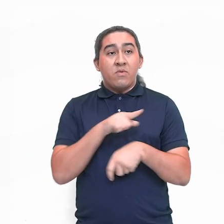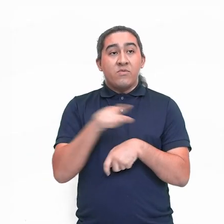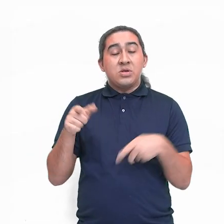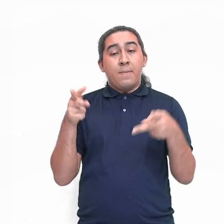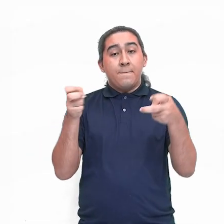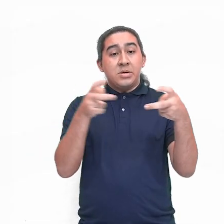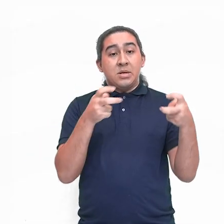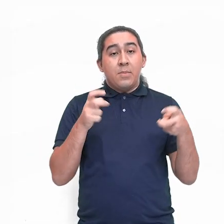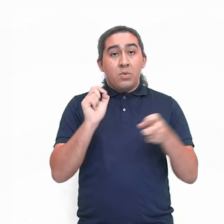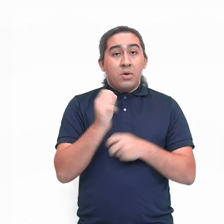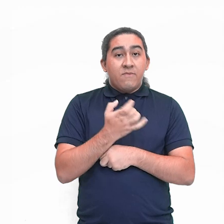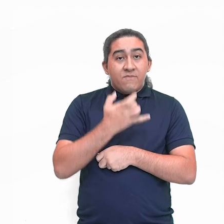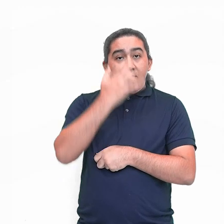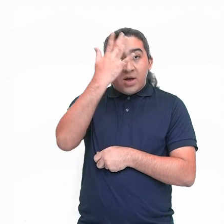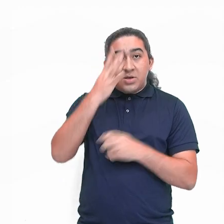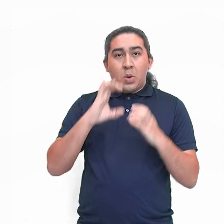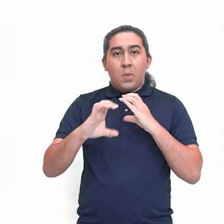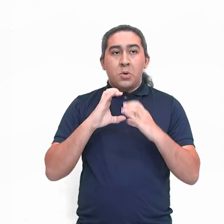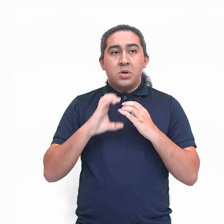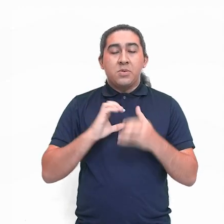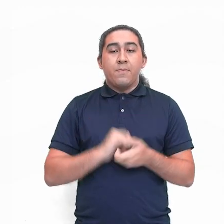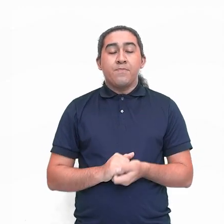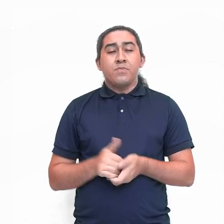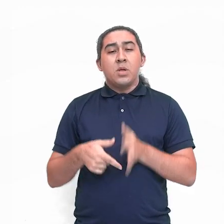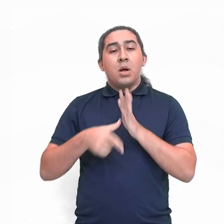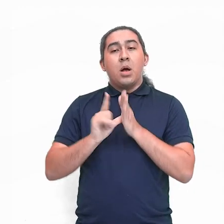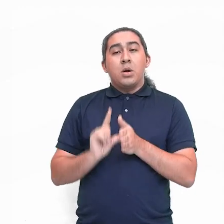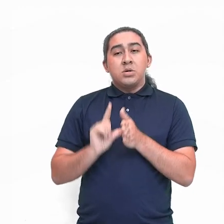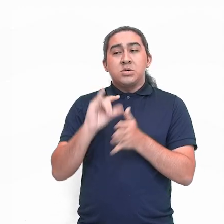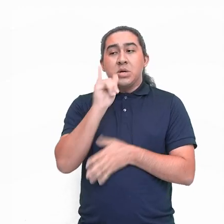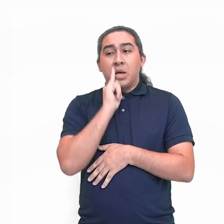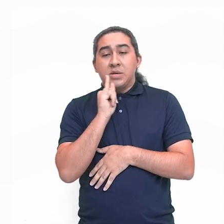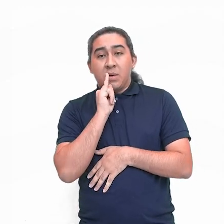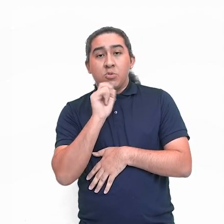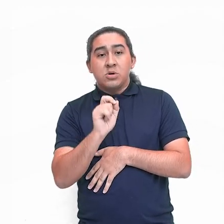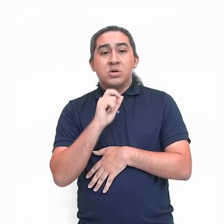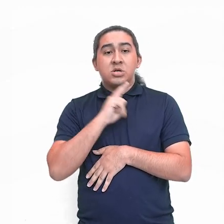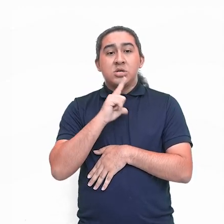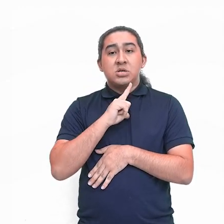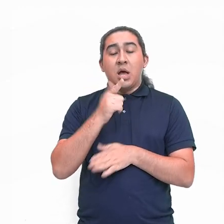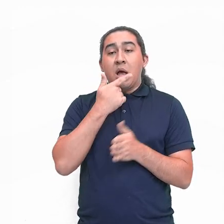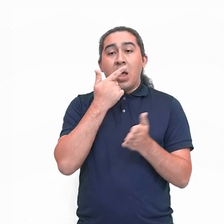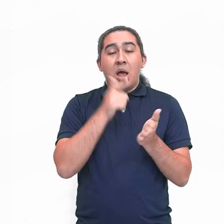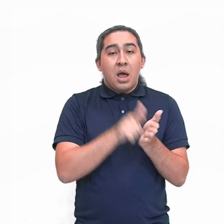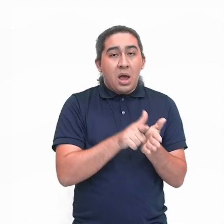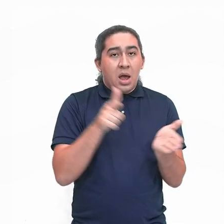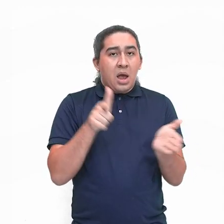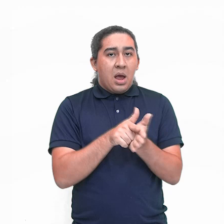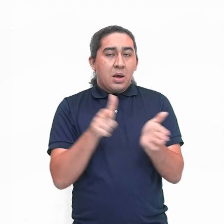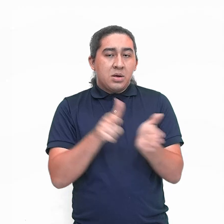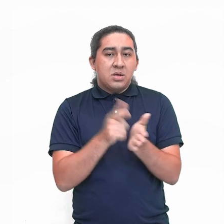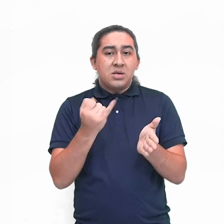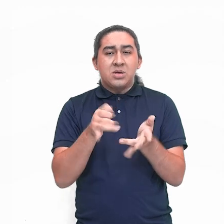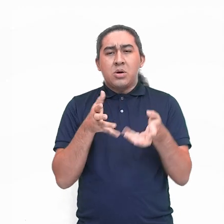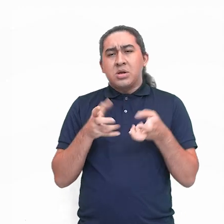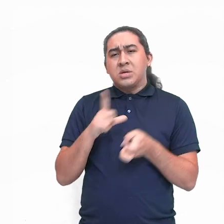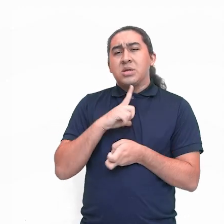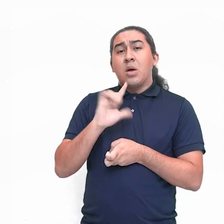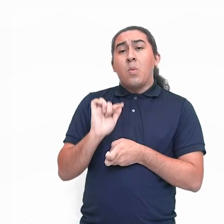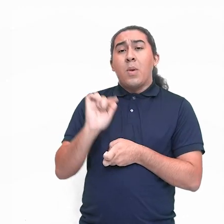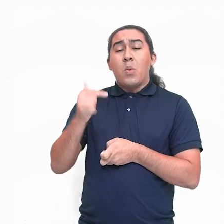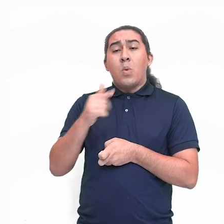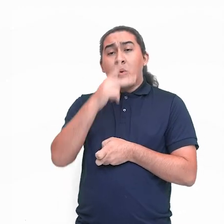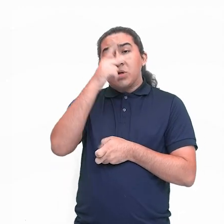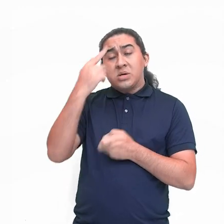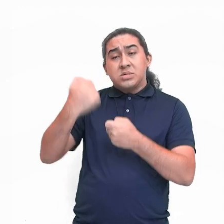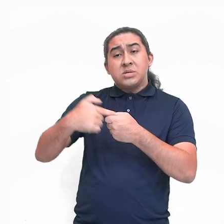de comunicação. O que antes, por exemplo, era feito através de cartas, né? Se eu queria me comunicar com alguém que estava numa outra